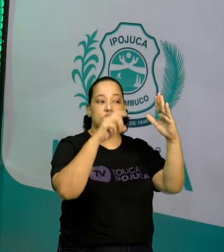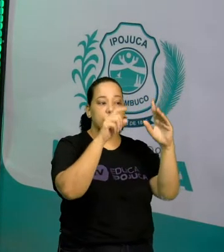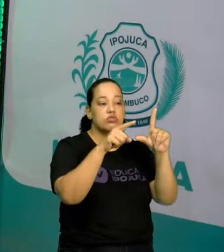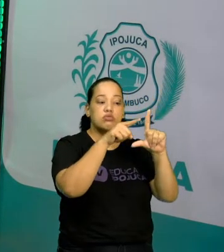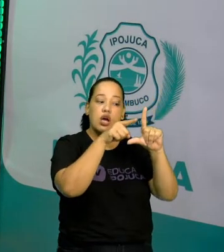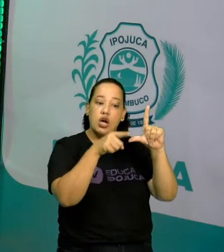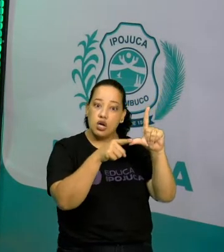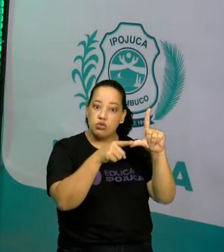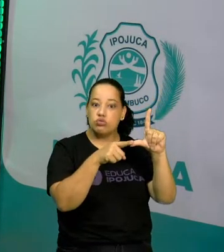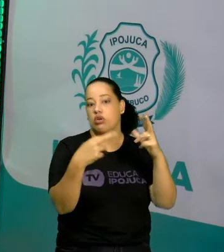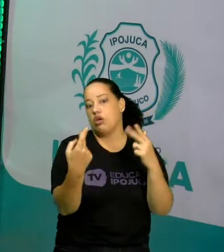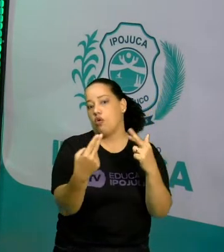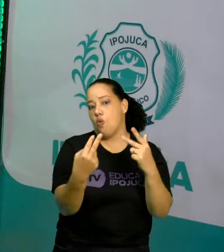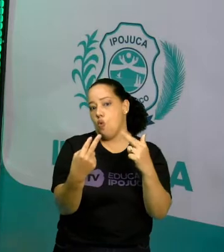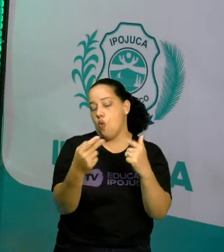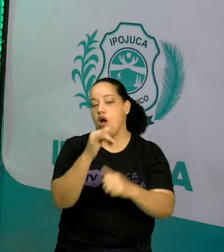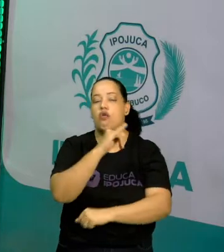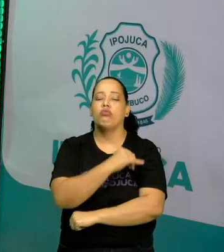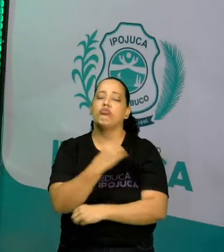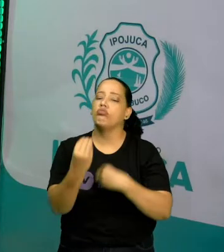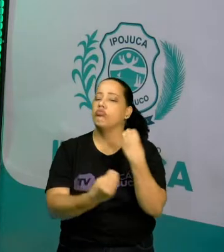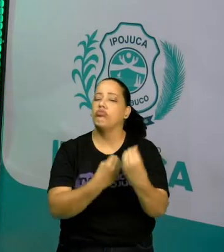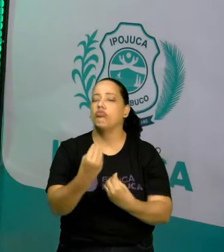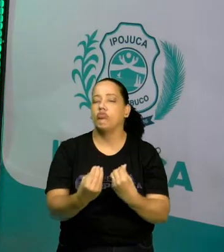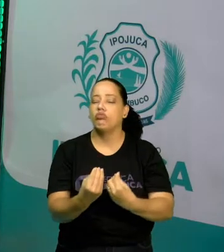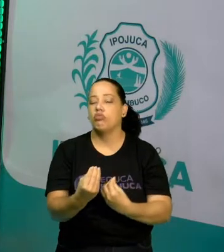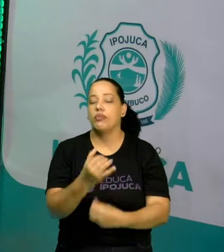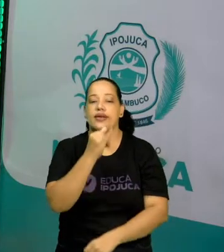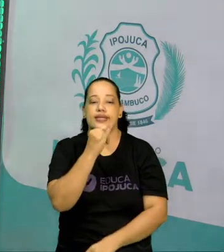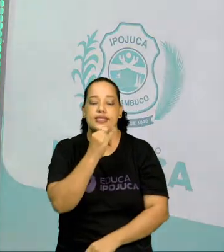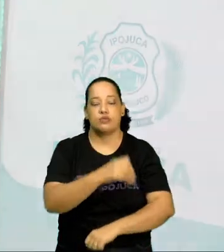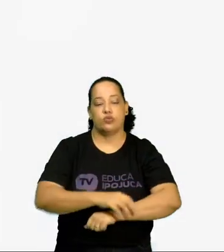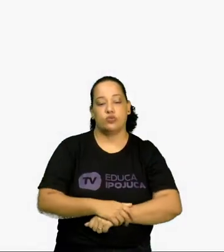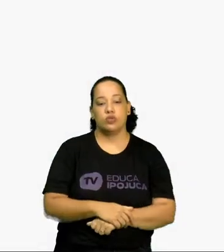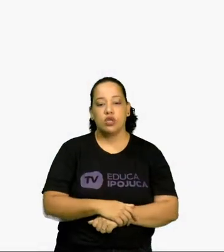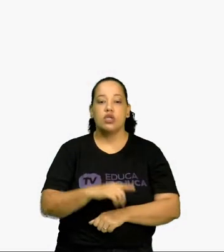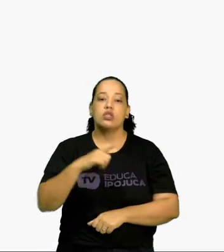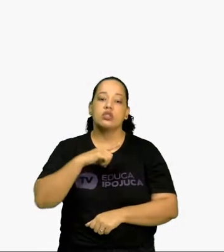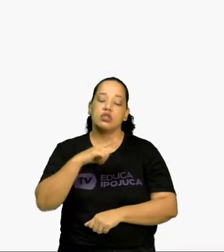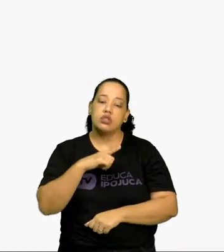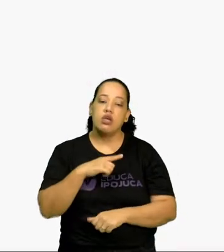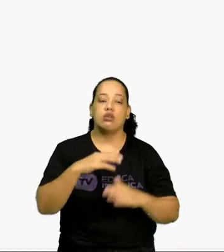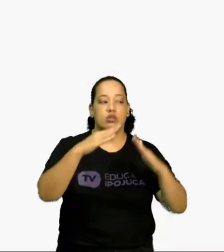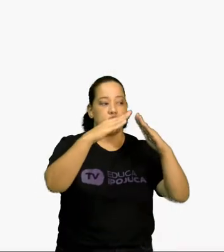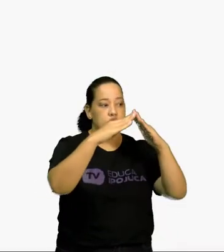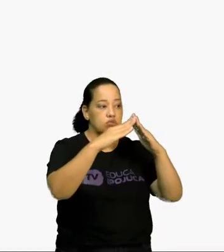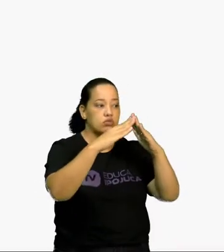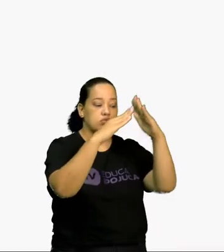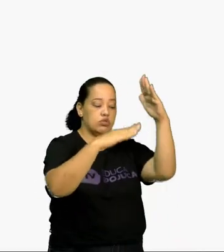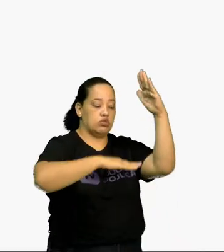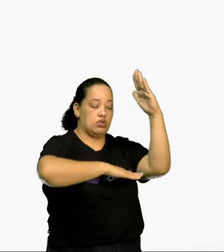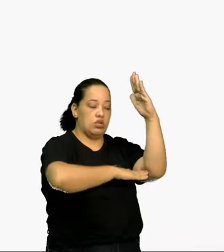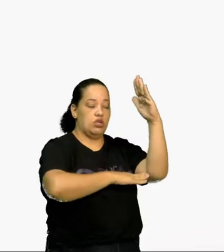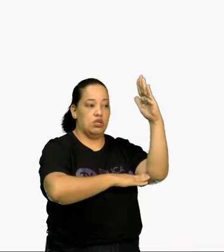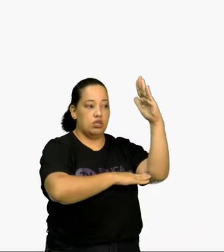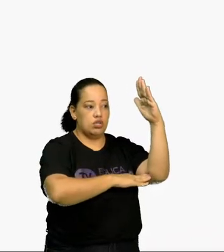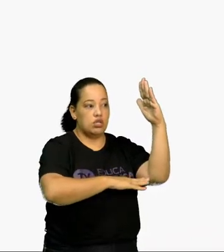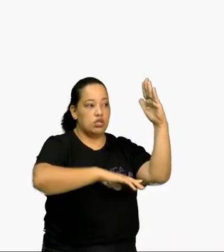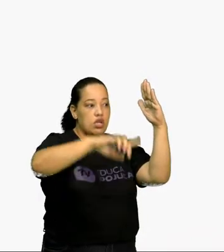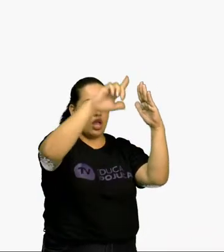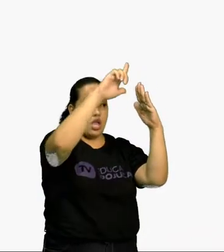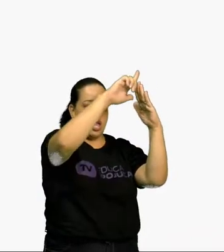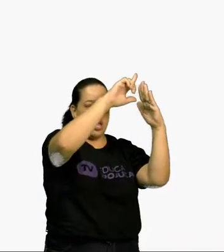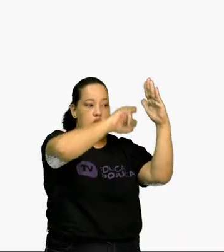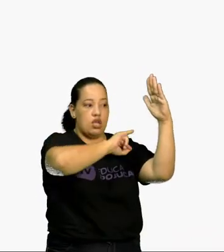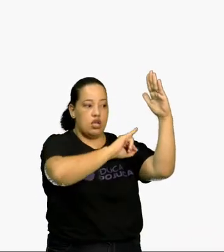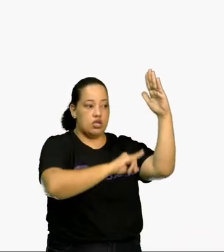são iguais. Como assim? Vamos lá. Temos um triângulo LJK, tá vendo? Esse triângulo